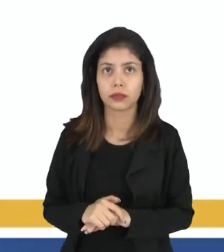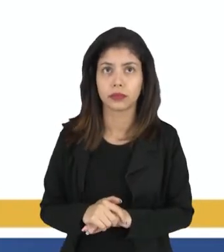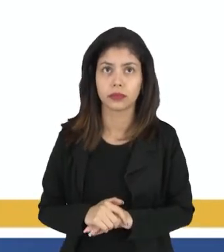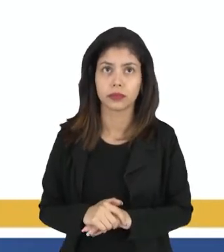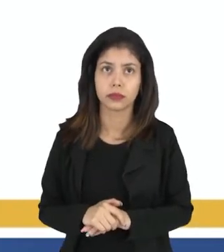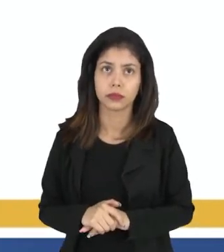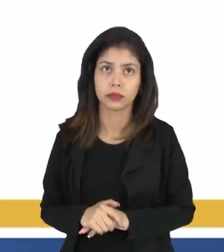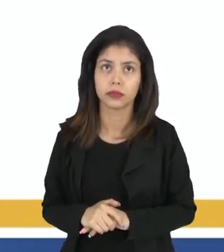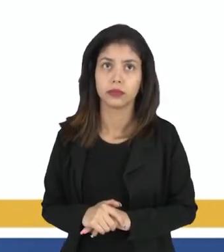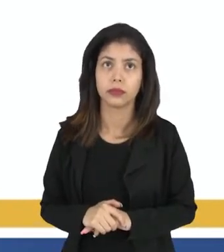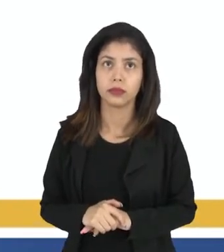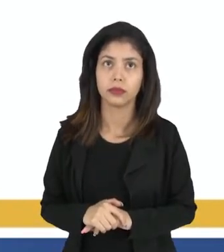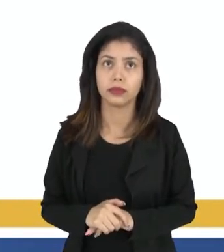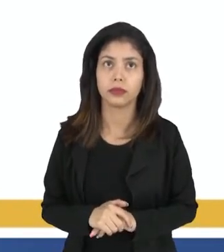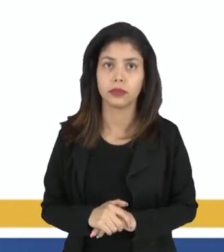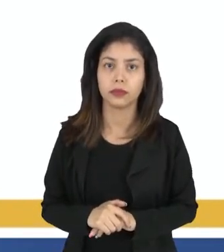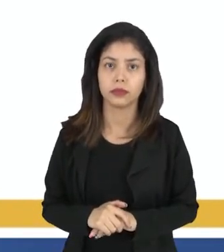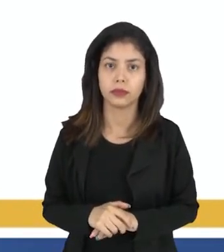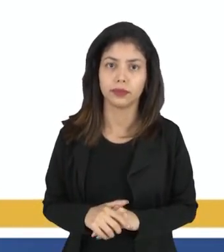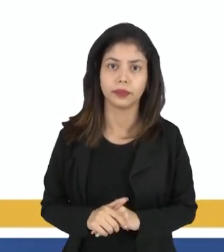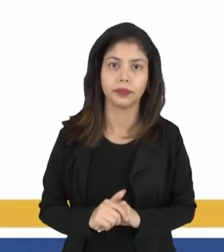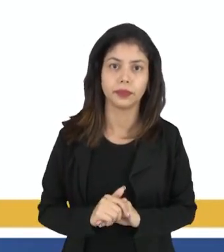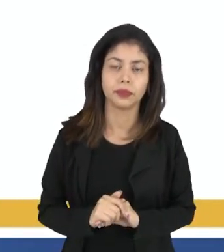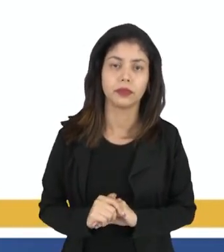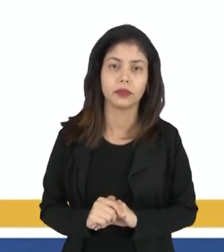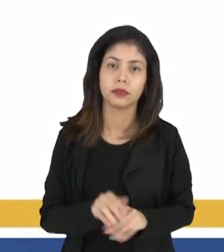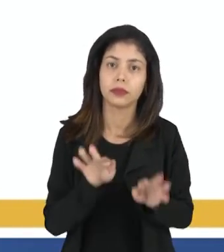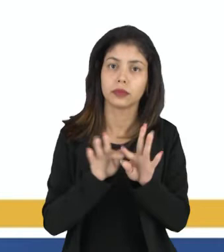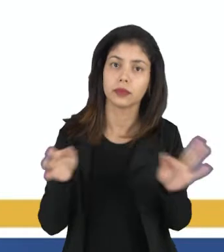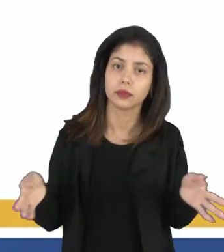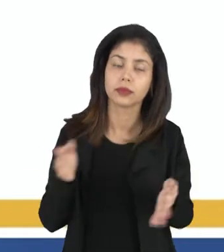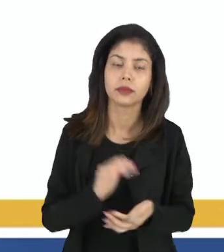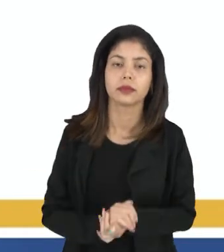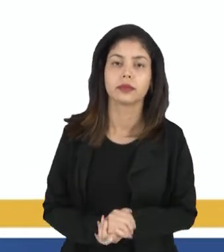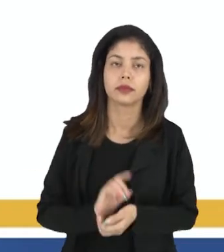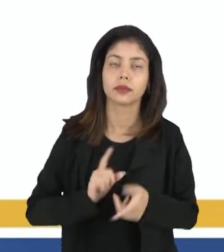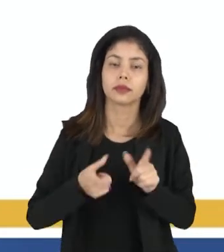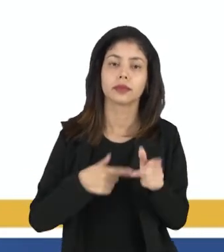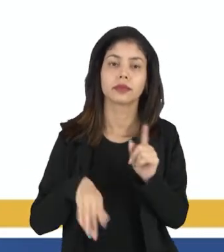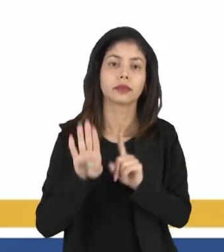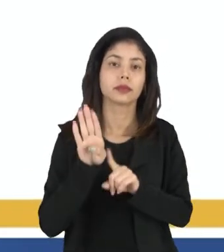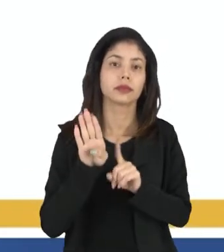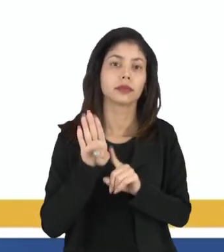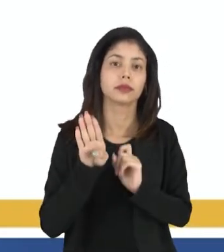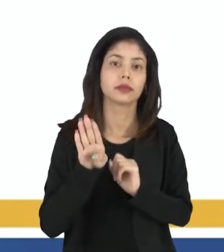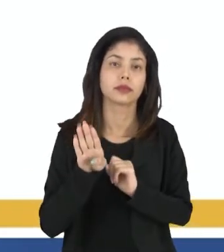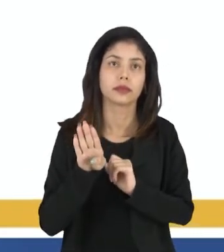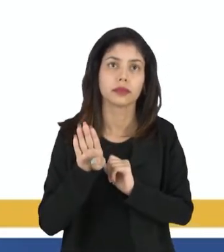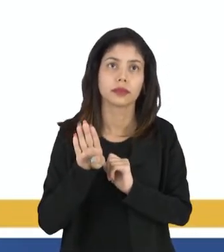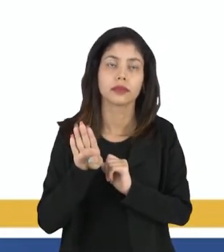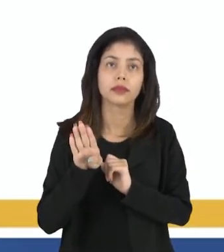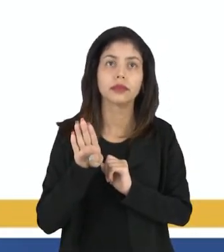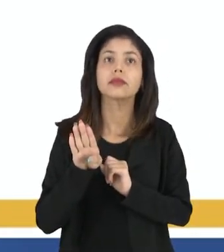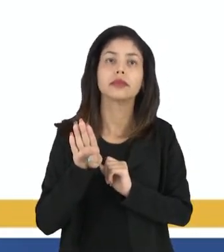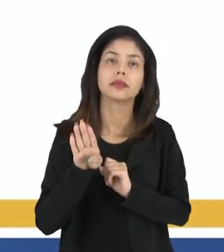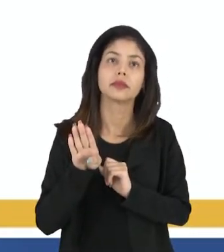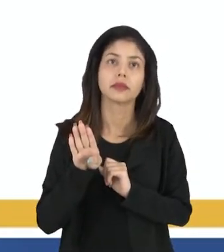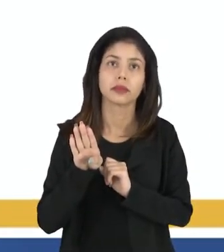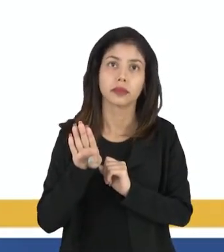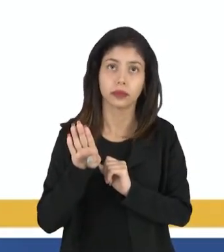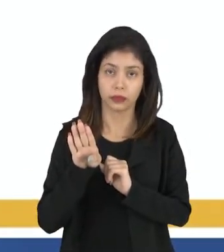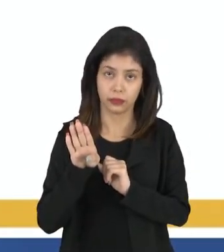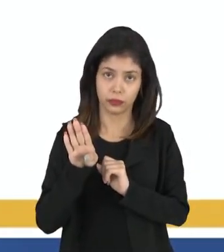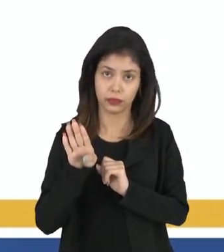letter B. Observem, gente, na letra B, que she has